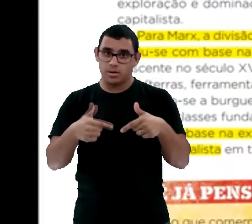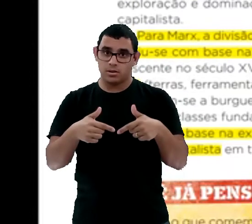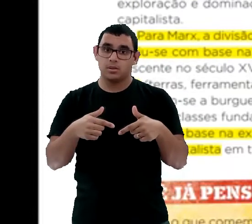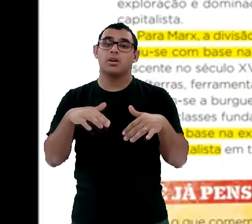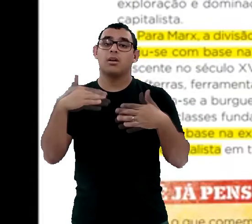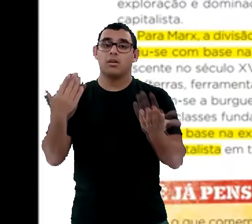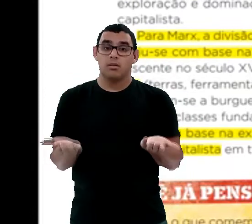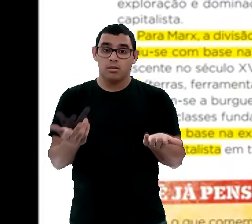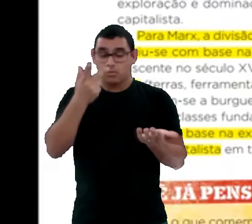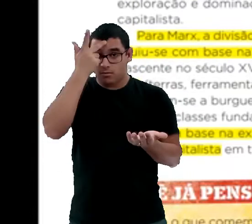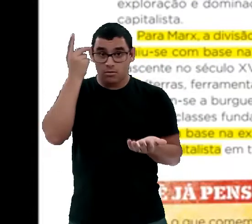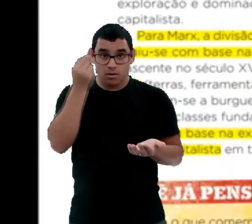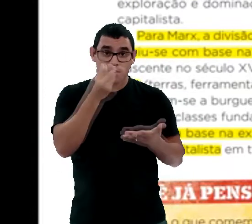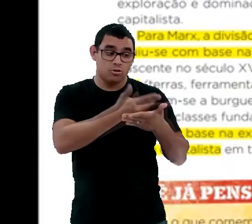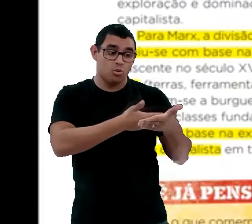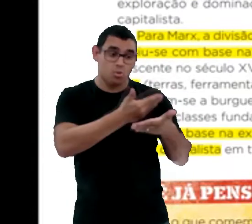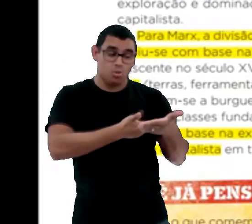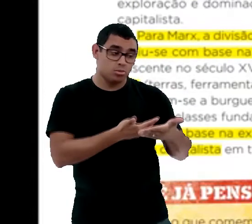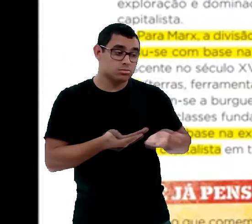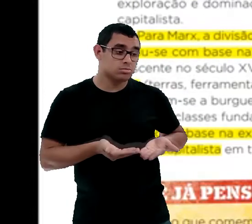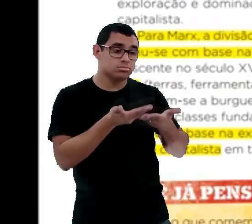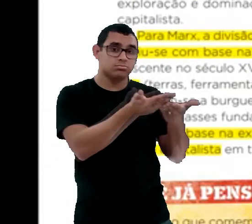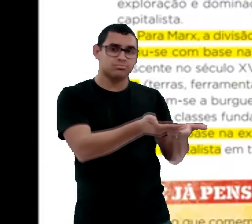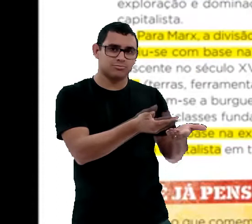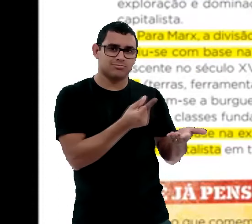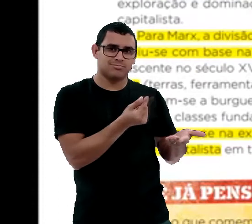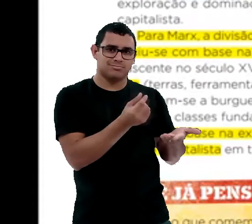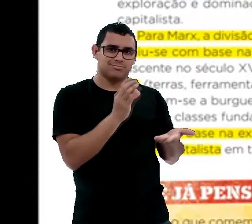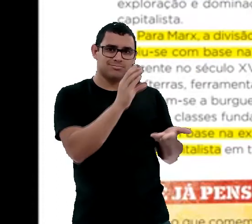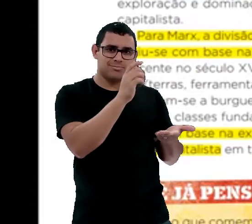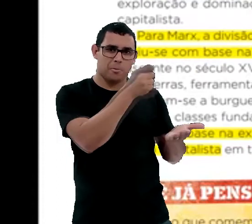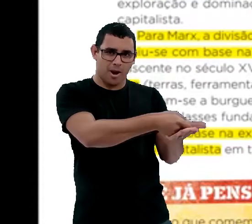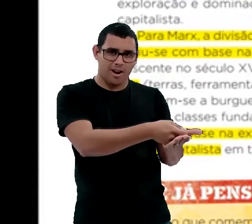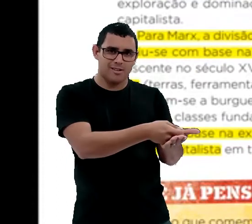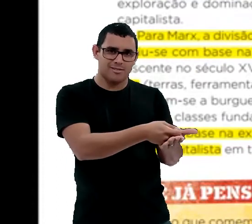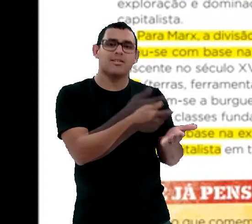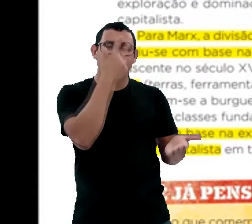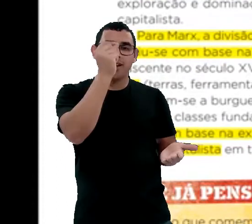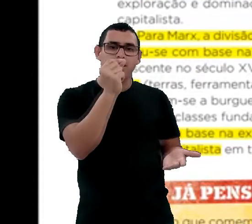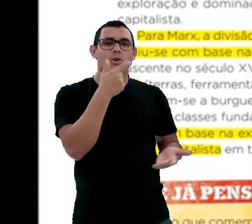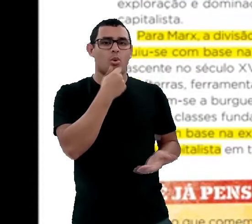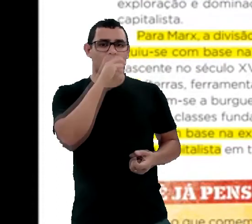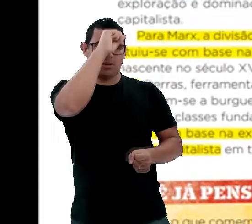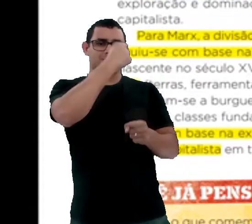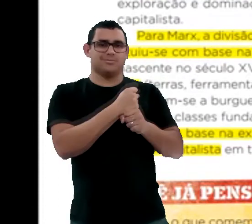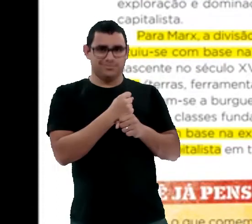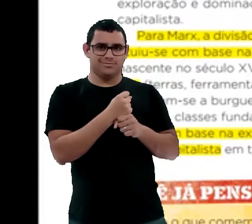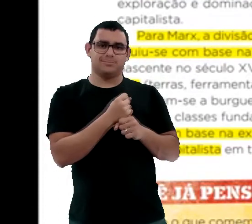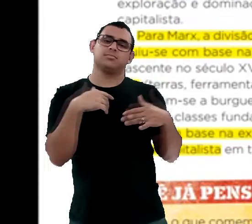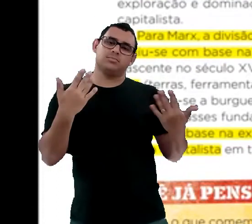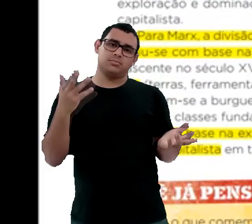trabalhador. Então, se o trabalhador precisa sobreviver, ele precisa de trabalho. Quem oferece trabalho?